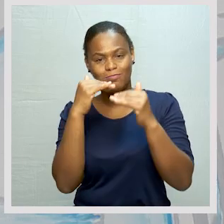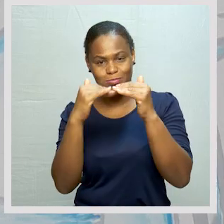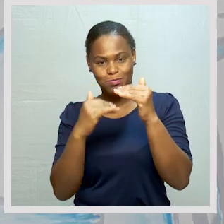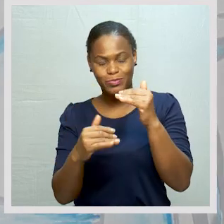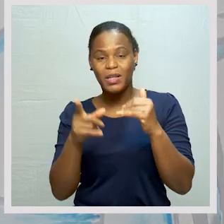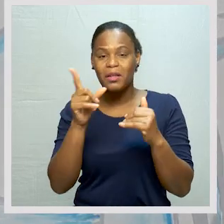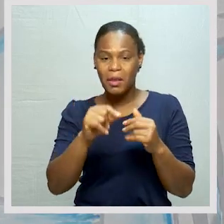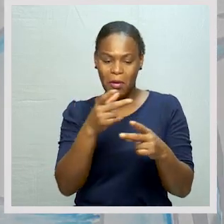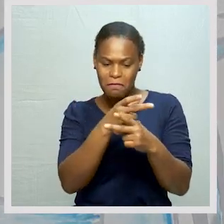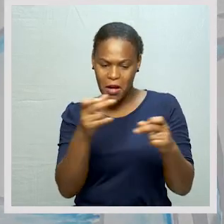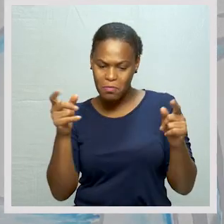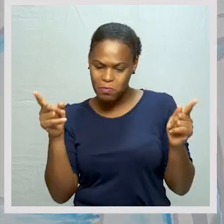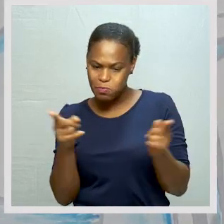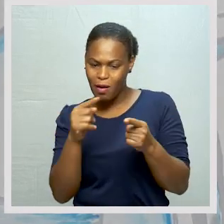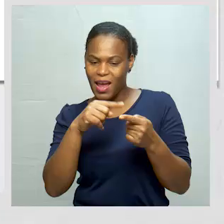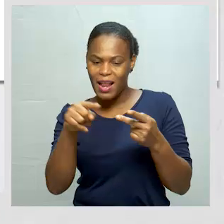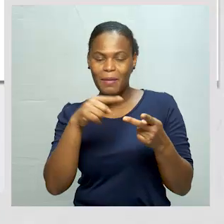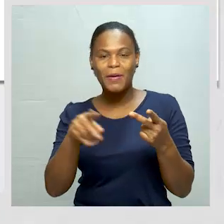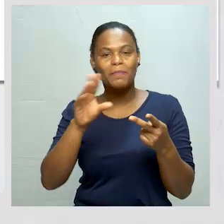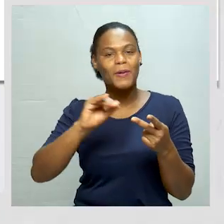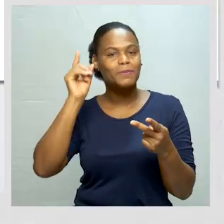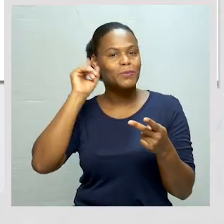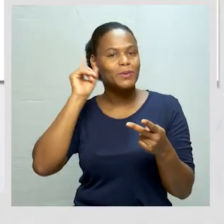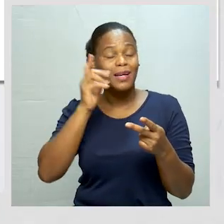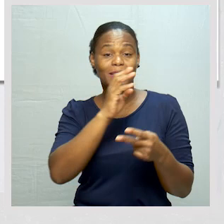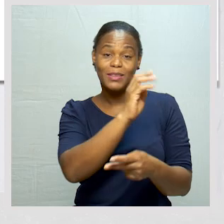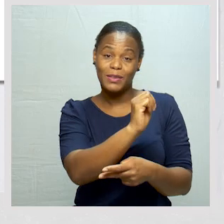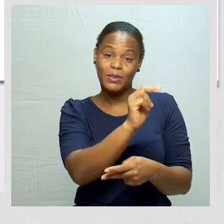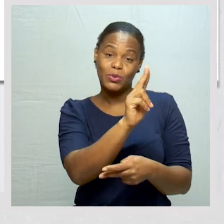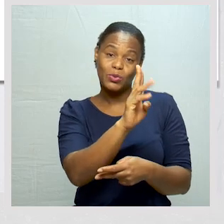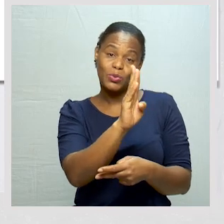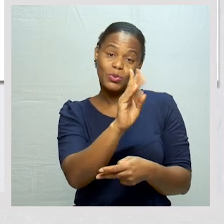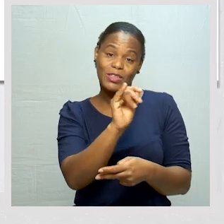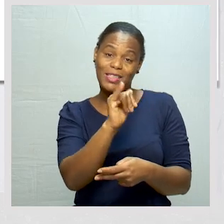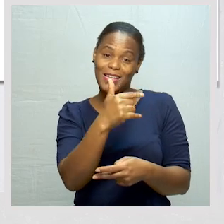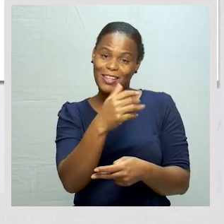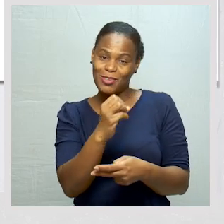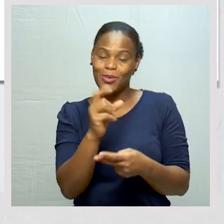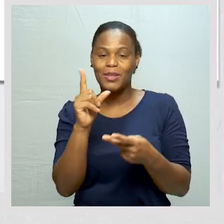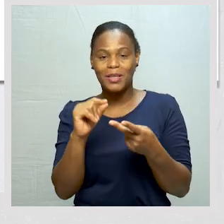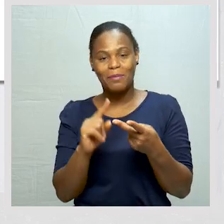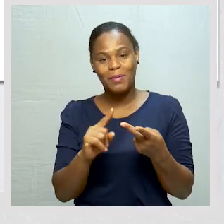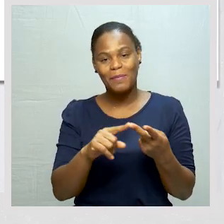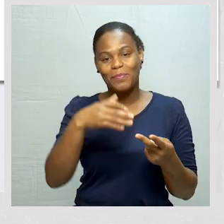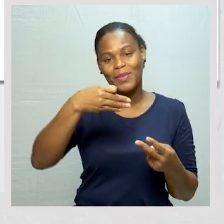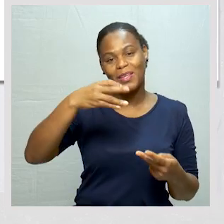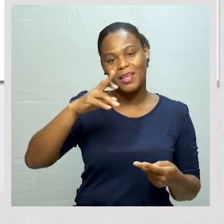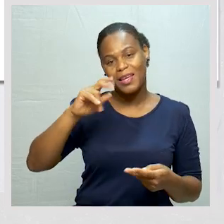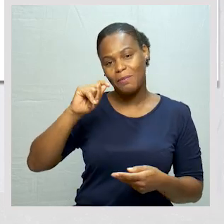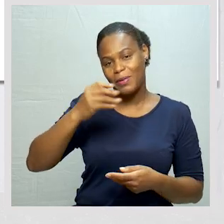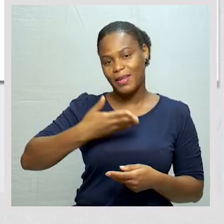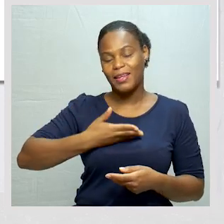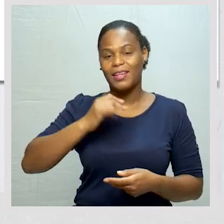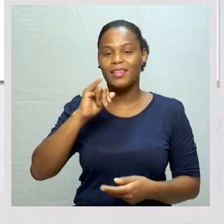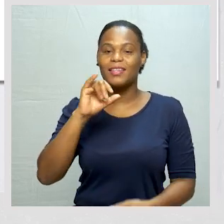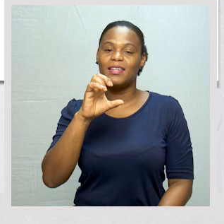e são reduzidas aos elementos essenciais, sujeito e predicado. Muito